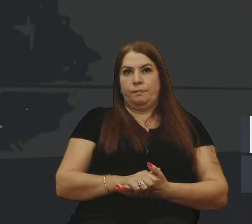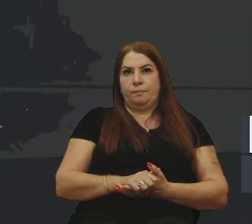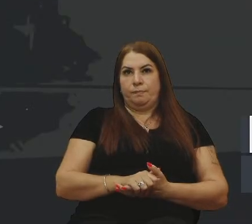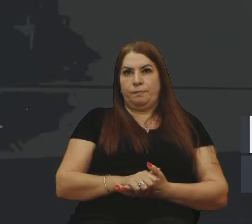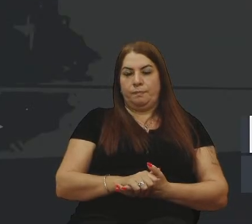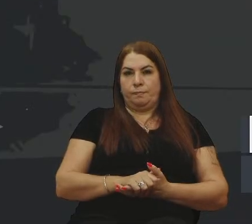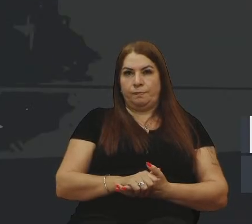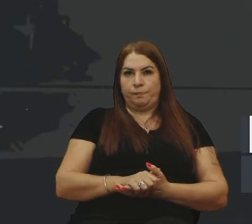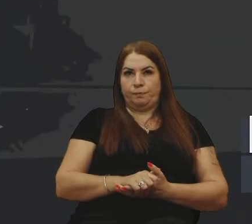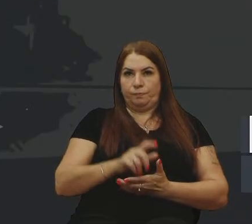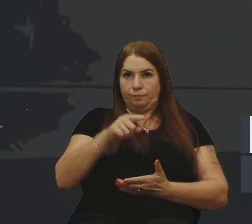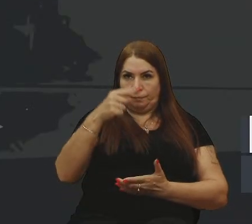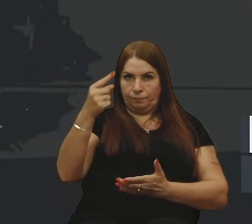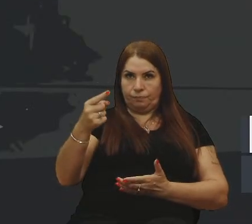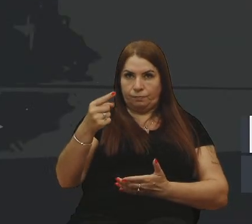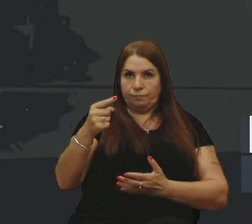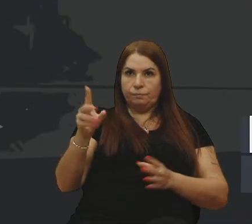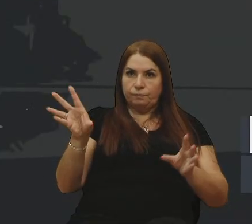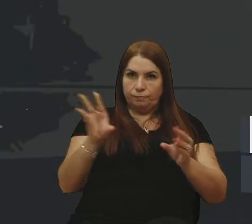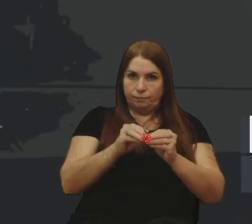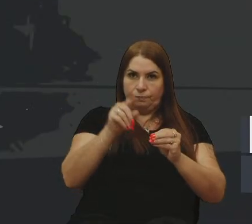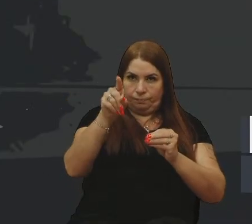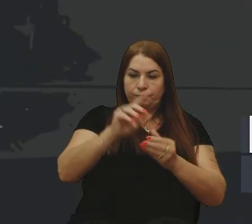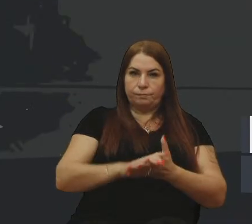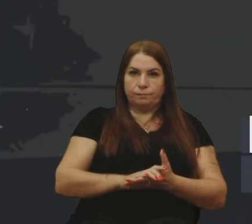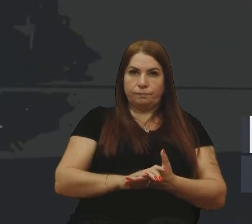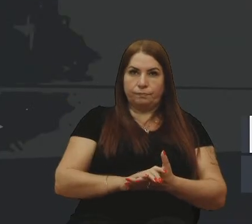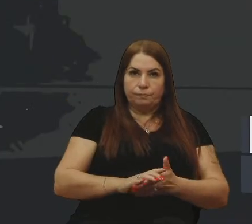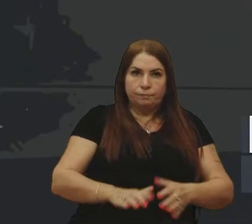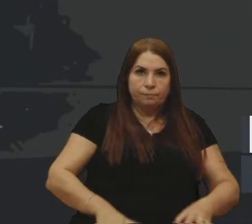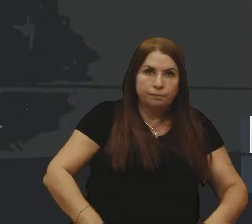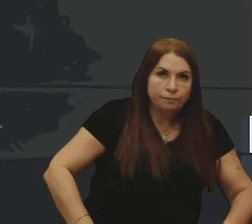Passa o próximo slide, que daí eu consigo exemplificar melhor.